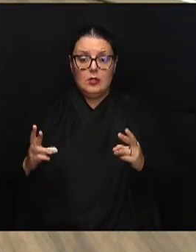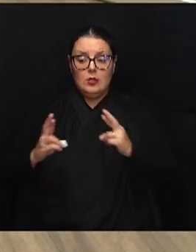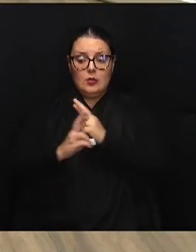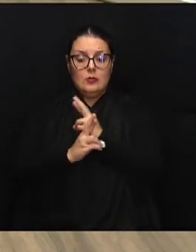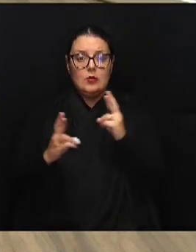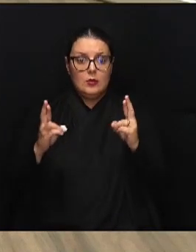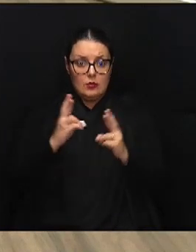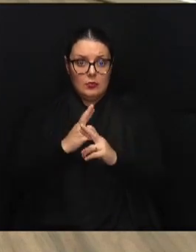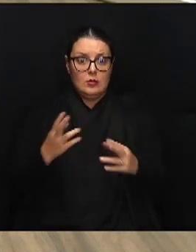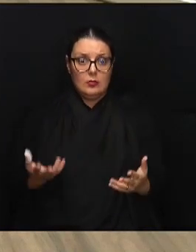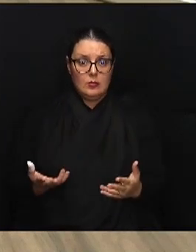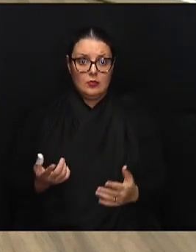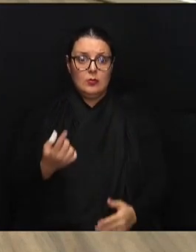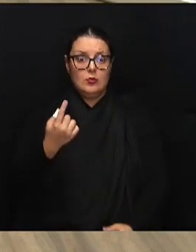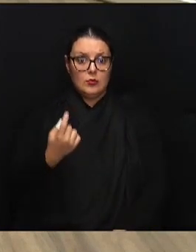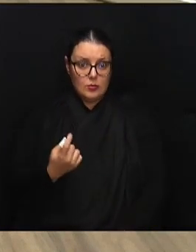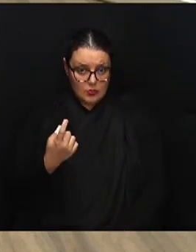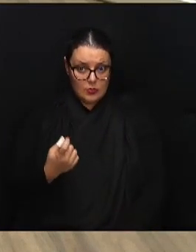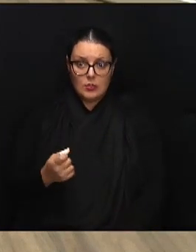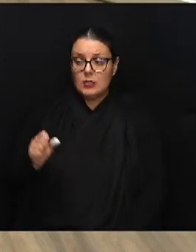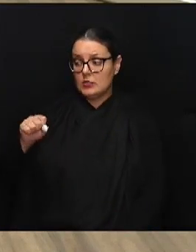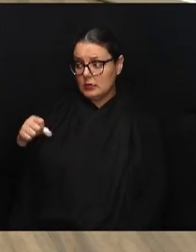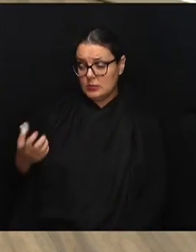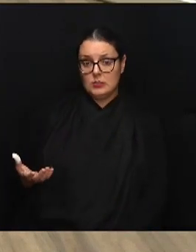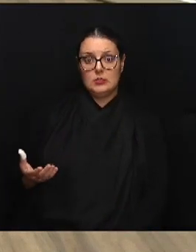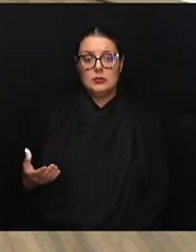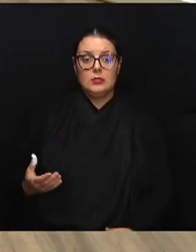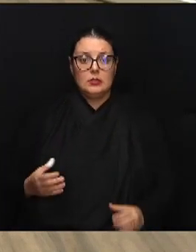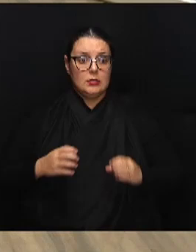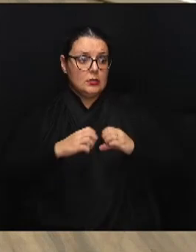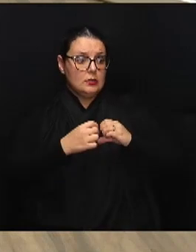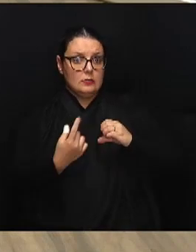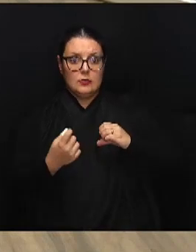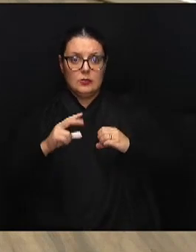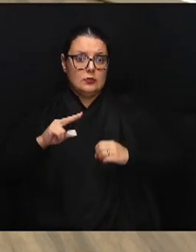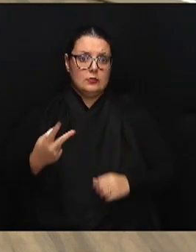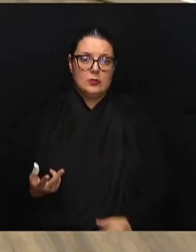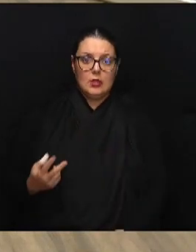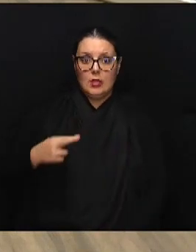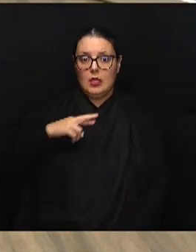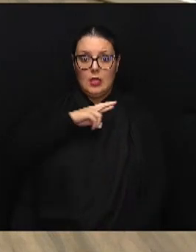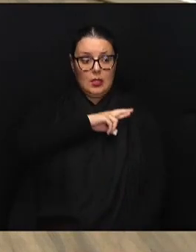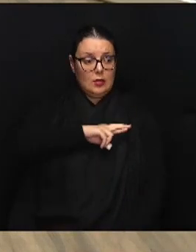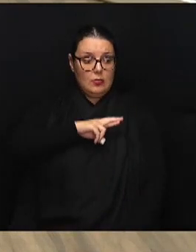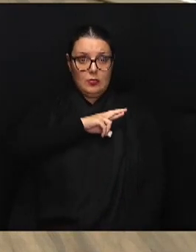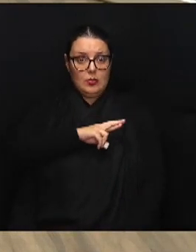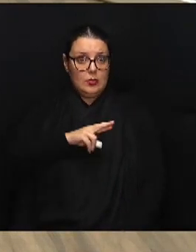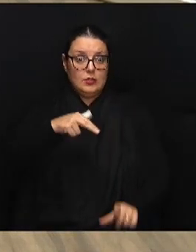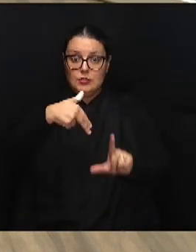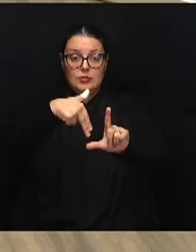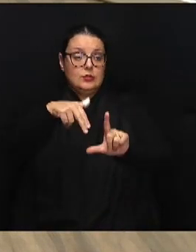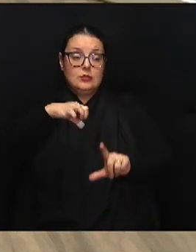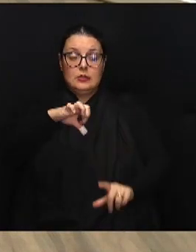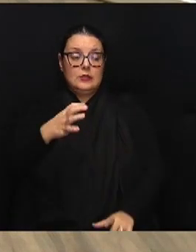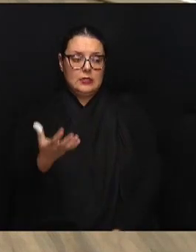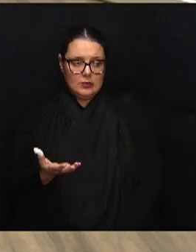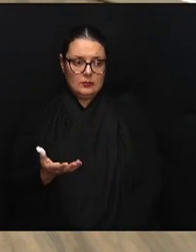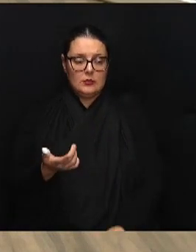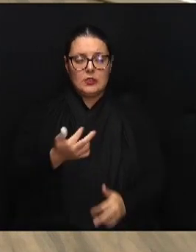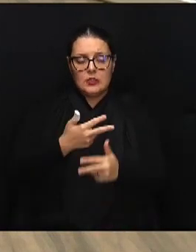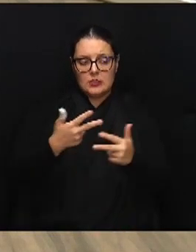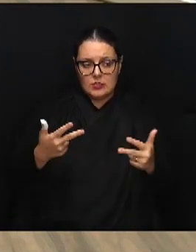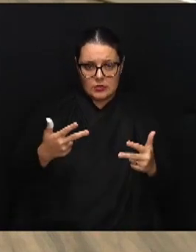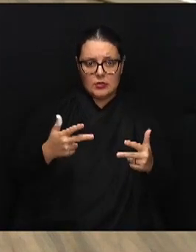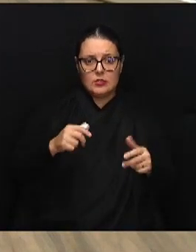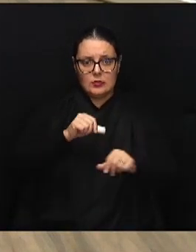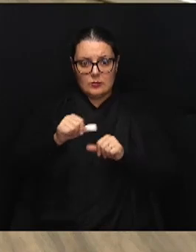relacionamento tem que ser único, né? Exato. Se ama uma vez só, aquele romantismo de novela das 9, né? Só que as coisas mudaram muito,